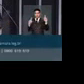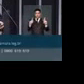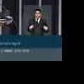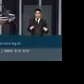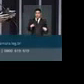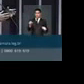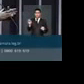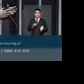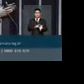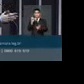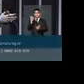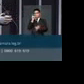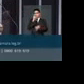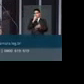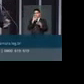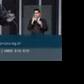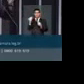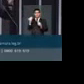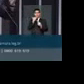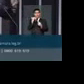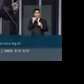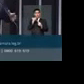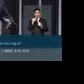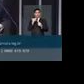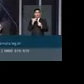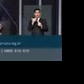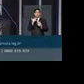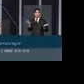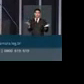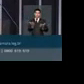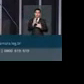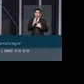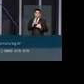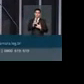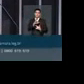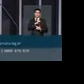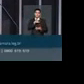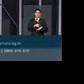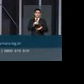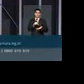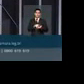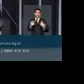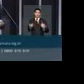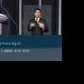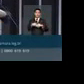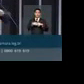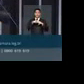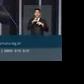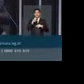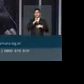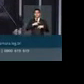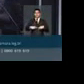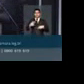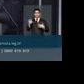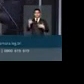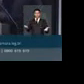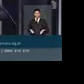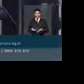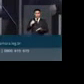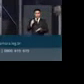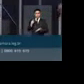marketing. Havia falhas gravíssimas que estão se revelando agora. Por isso, senhor presidente, eu hoje subo